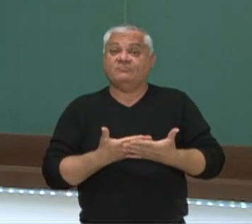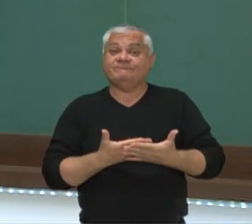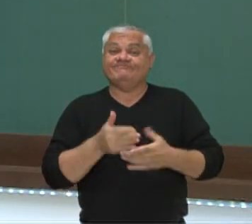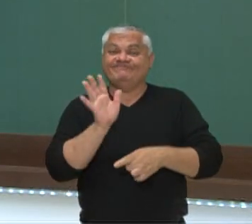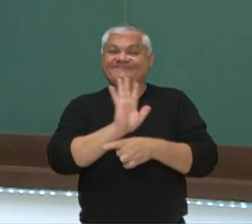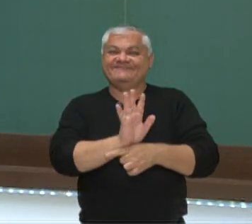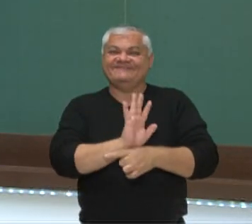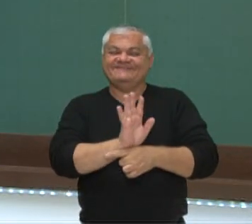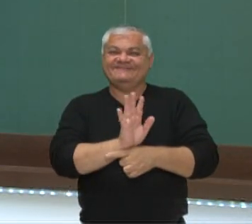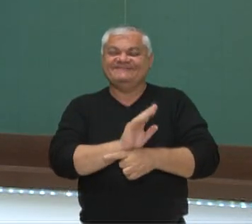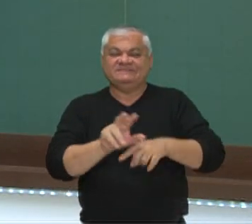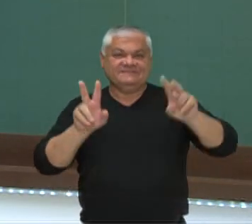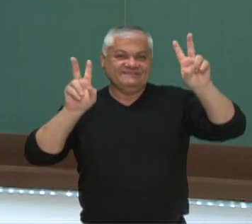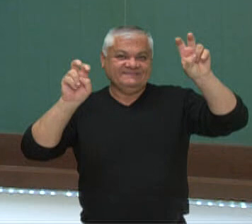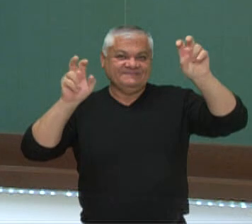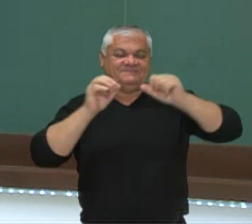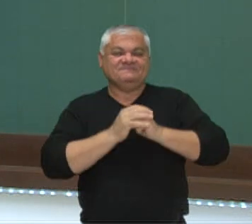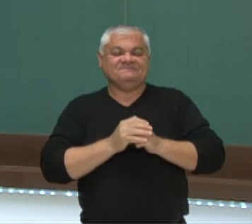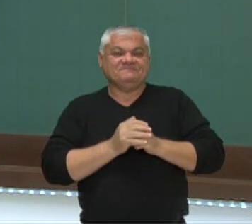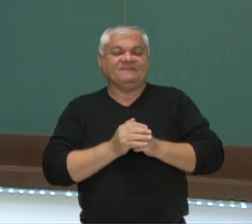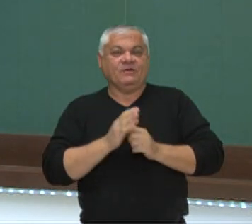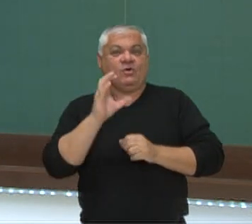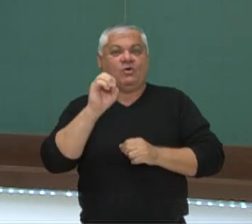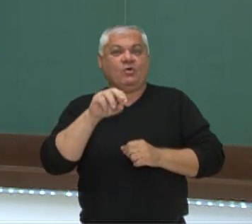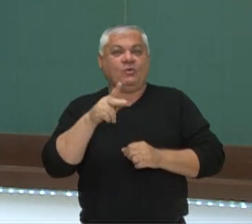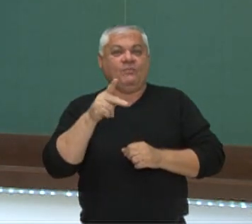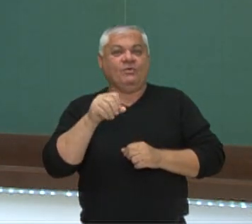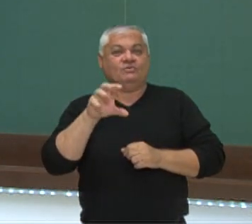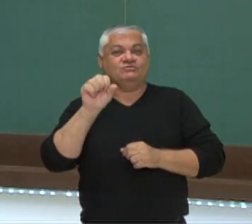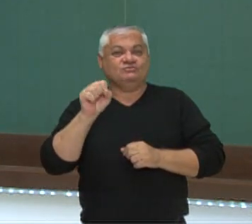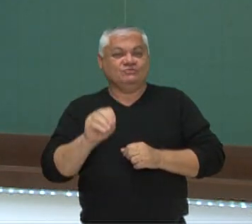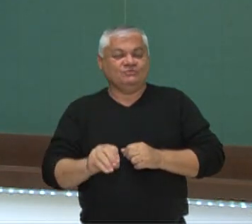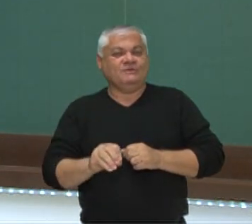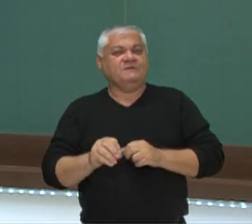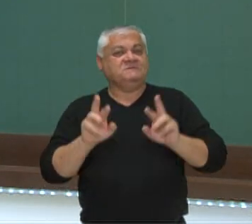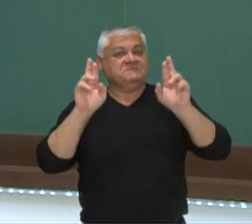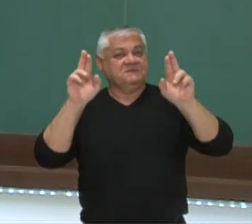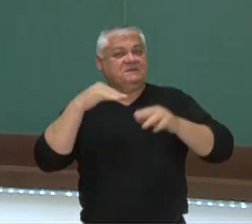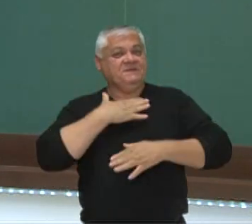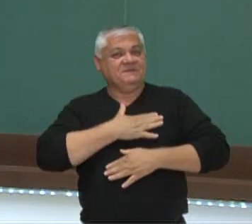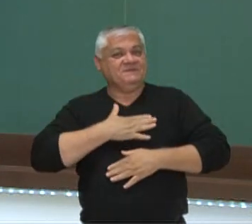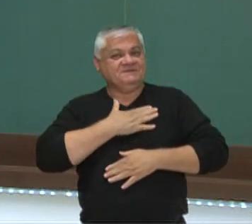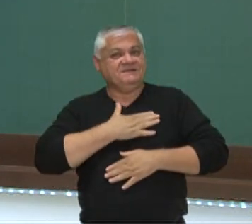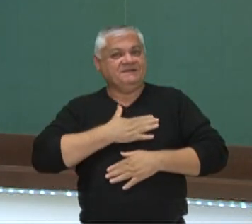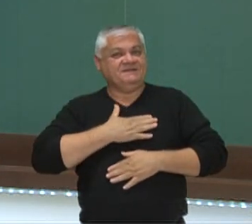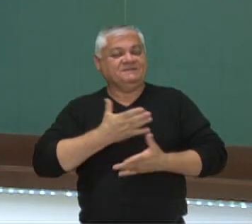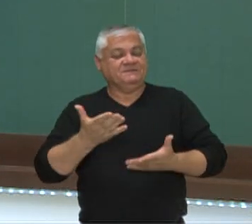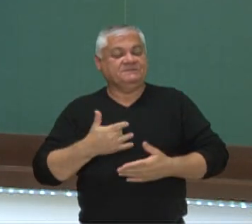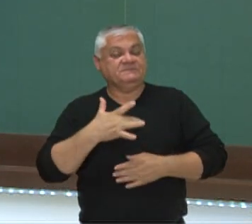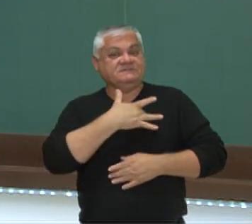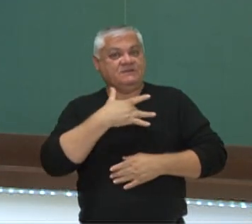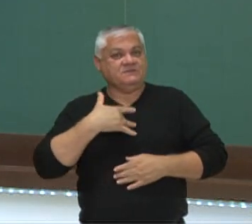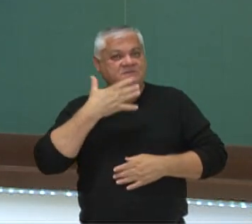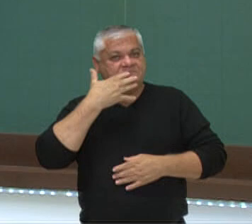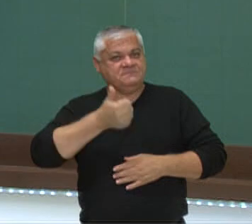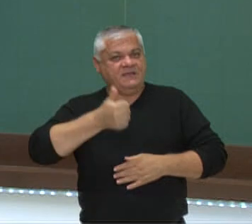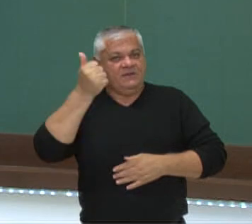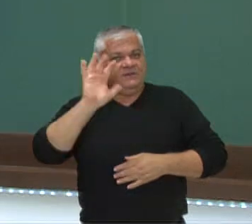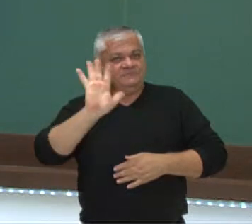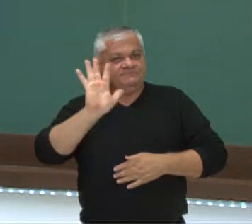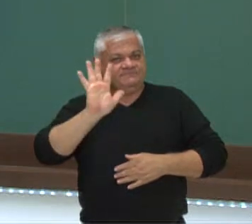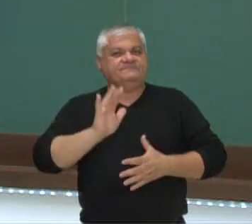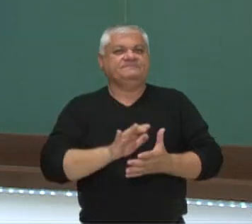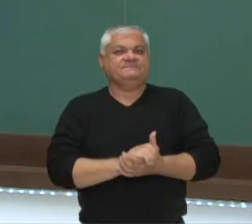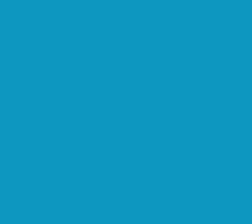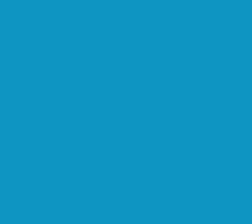vídeo nós falamos sobre o período composto por coordenação. Espero que vocês tenham gostado. Tenha dias melhores. Até breve.